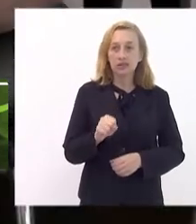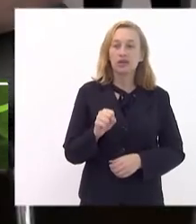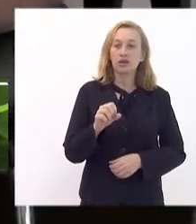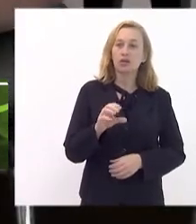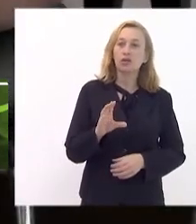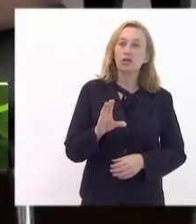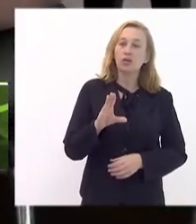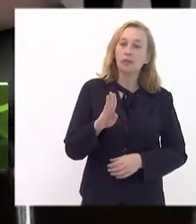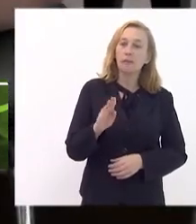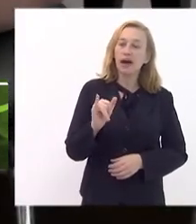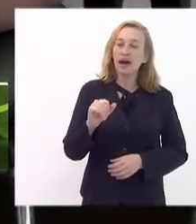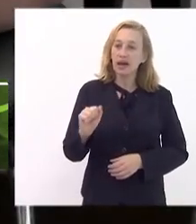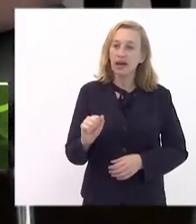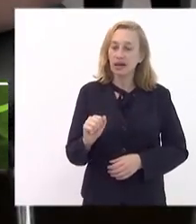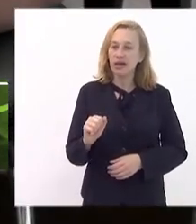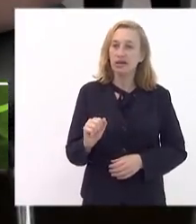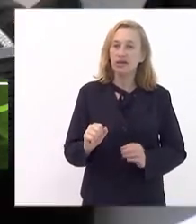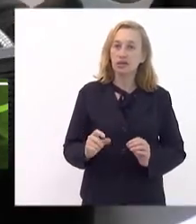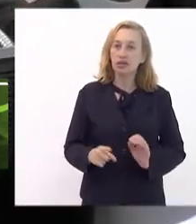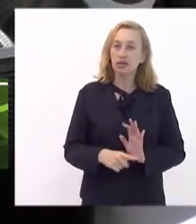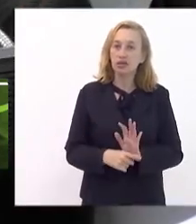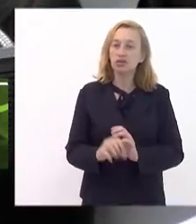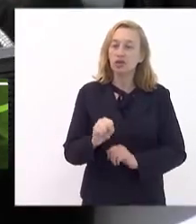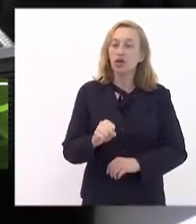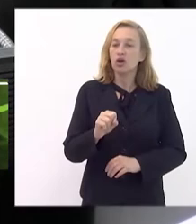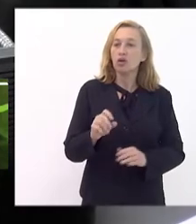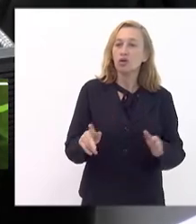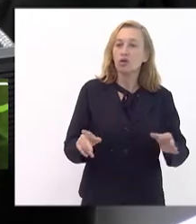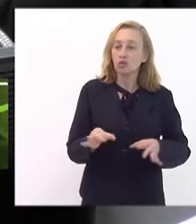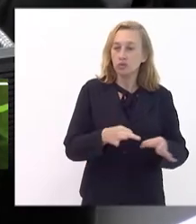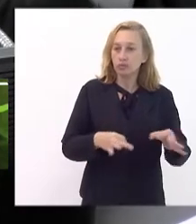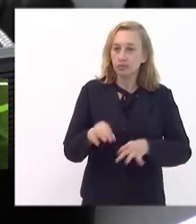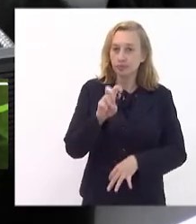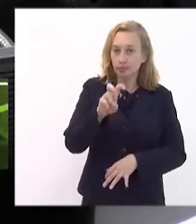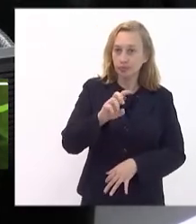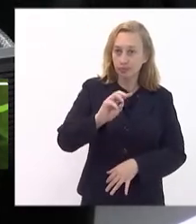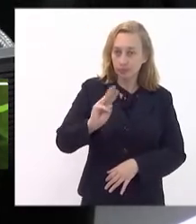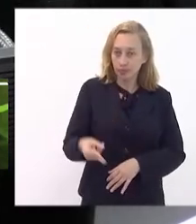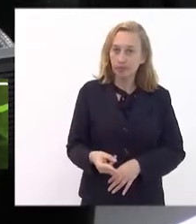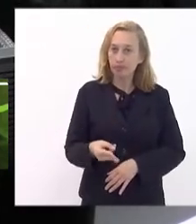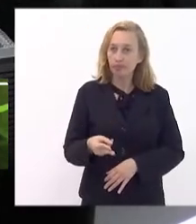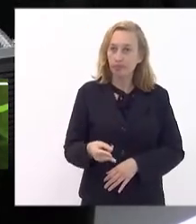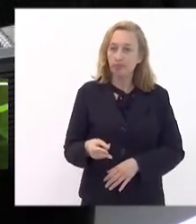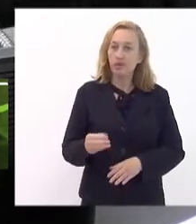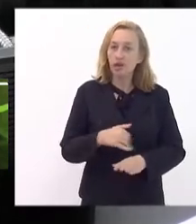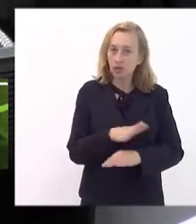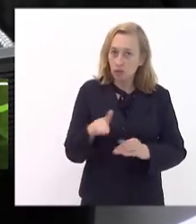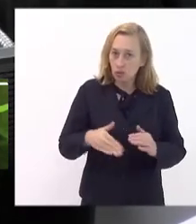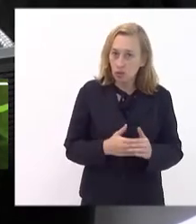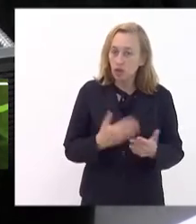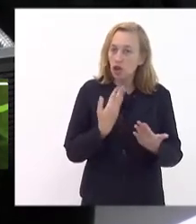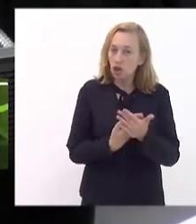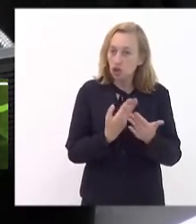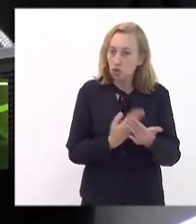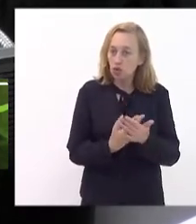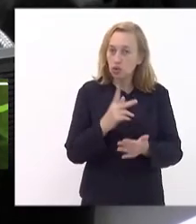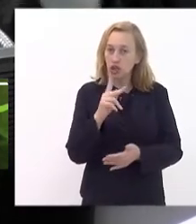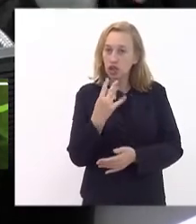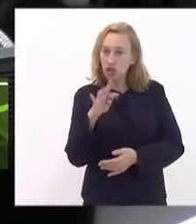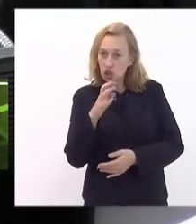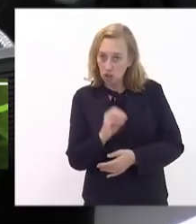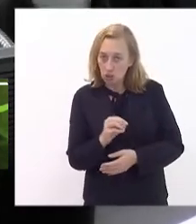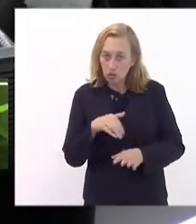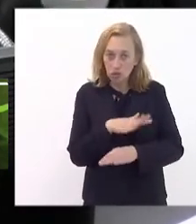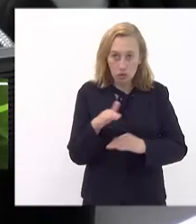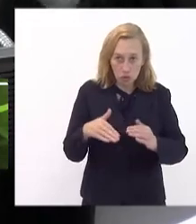mas o projeto de 5 milhões, ele é global. Os estudos, sim, estudos hídricos de toda essa bacia que